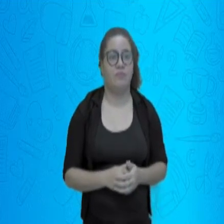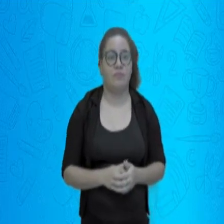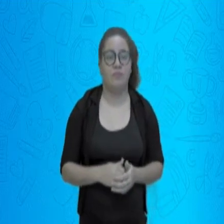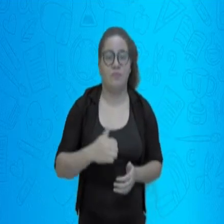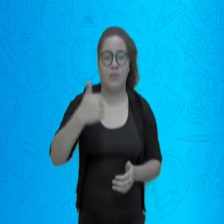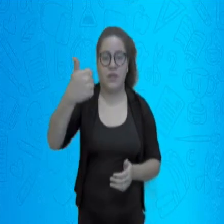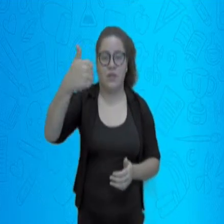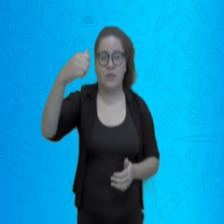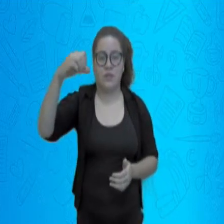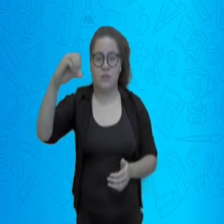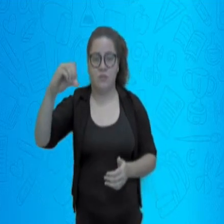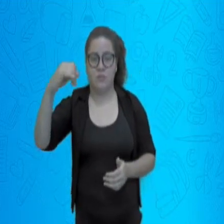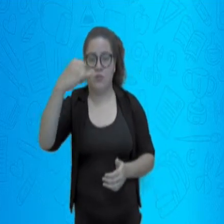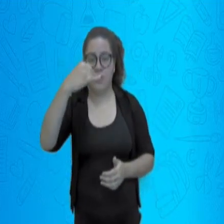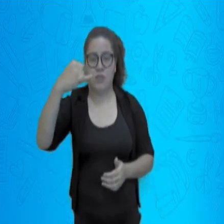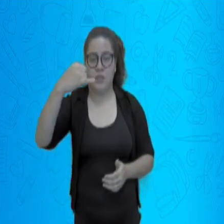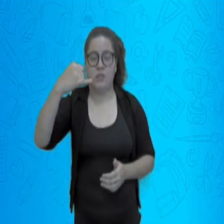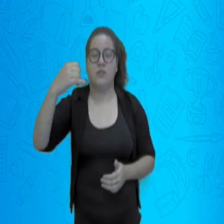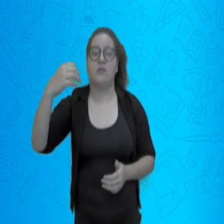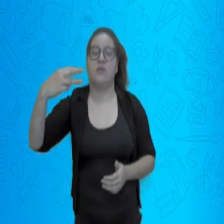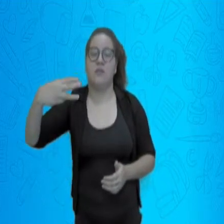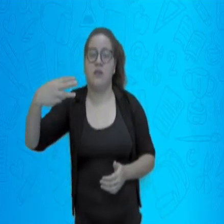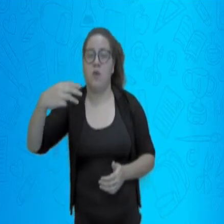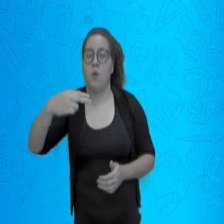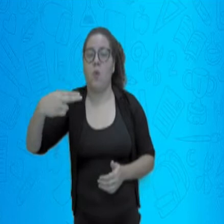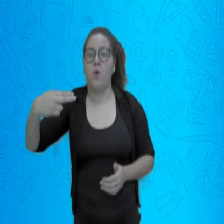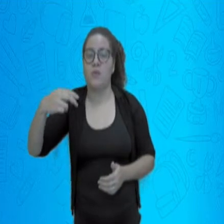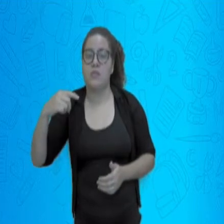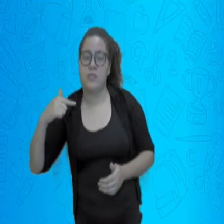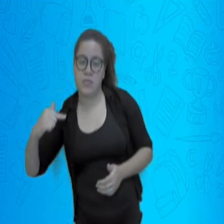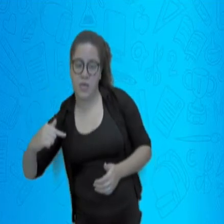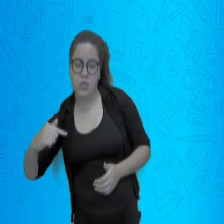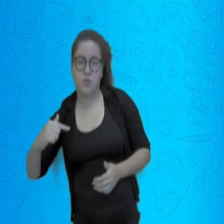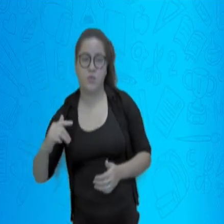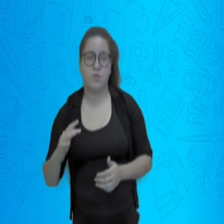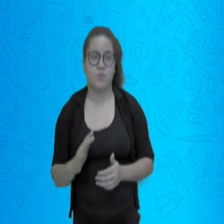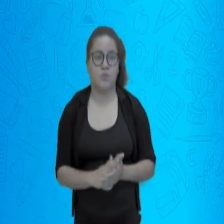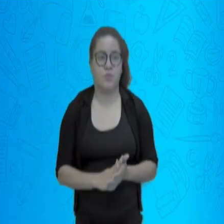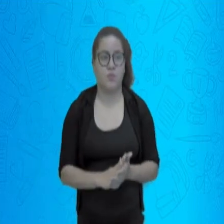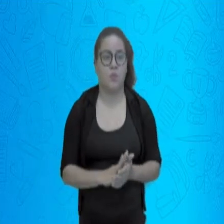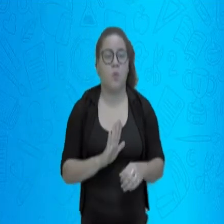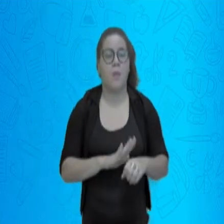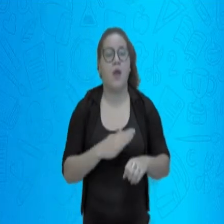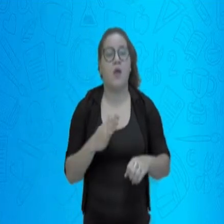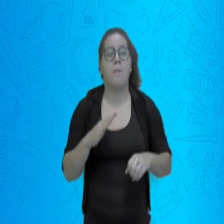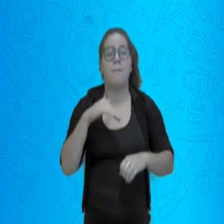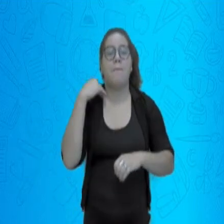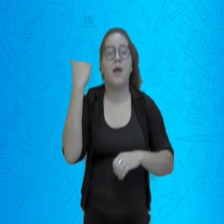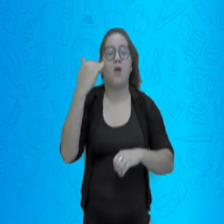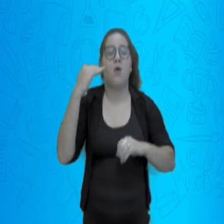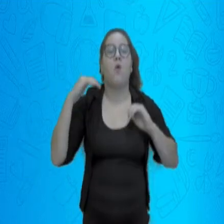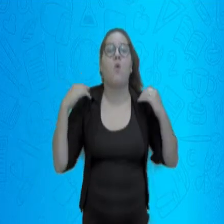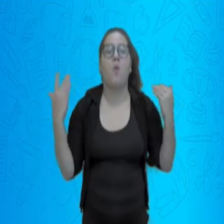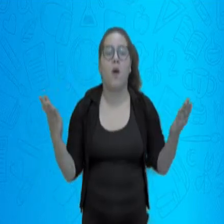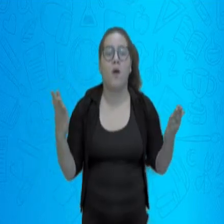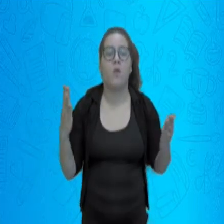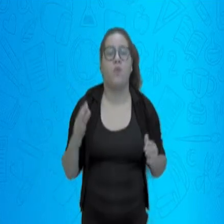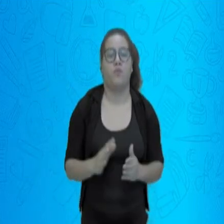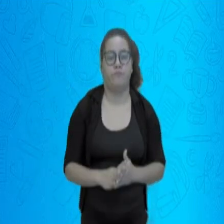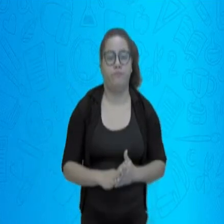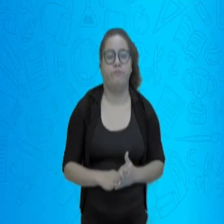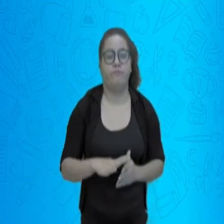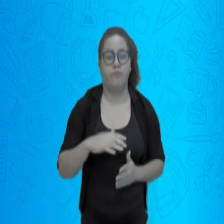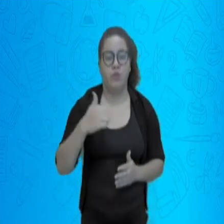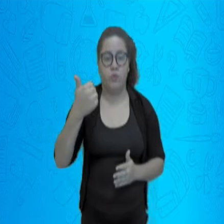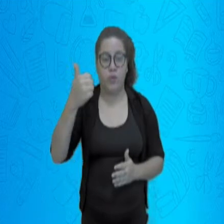10 menos 3, 7. E qual que é maior, 10 ou 3? É